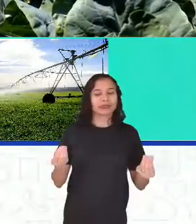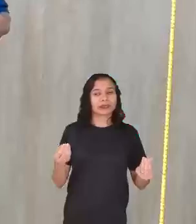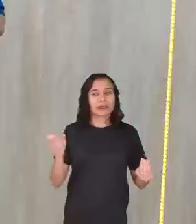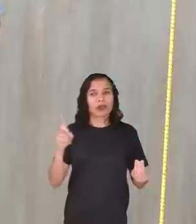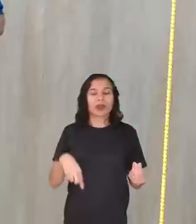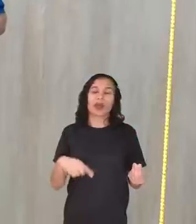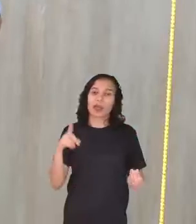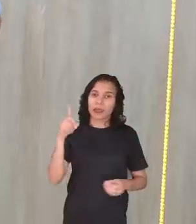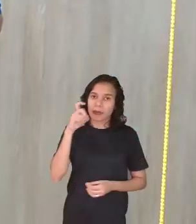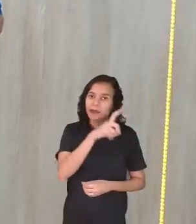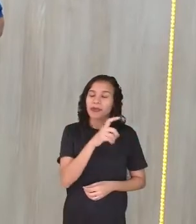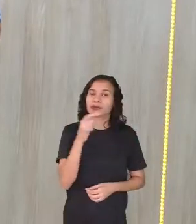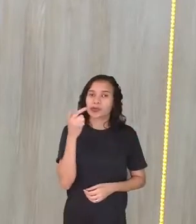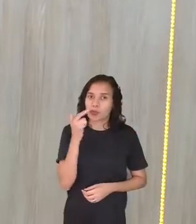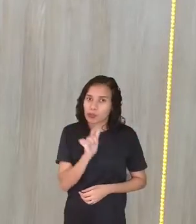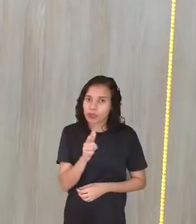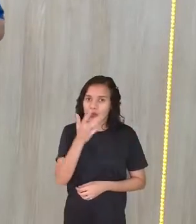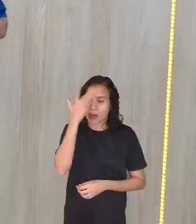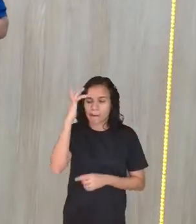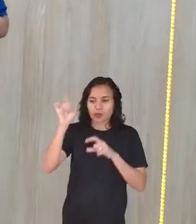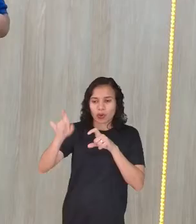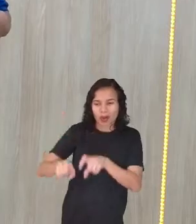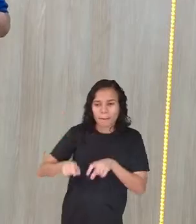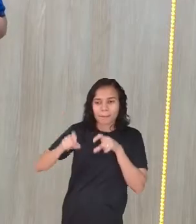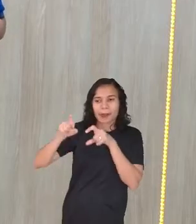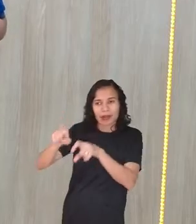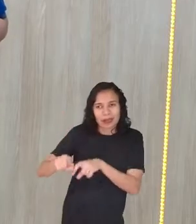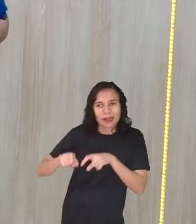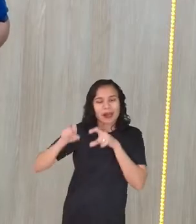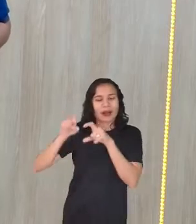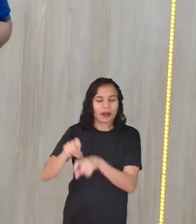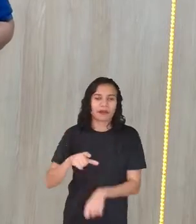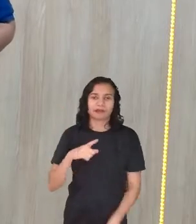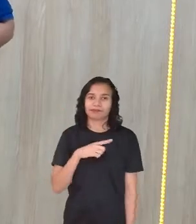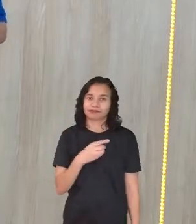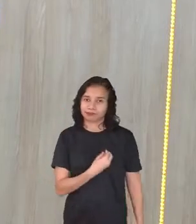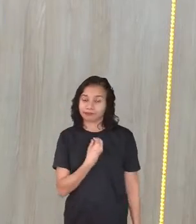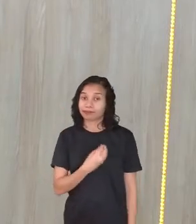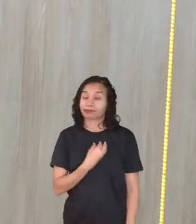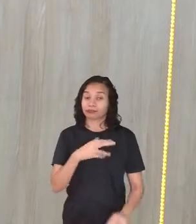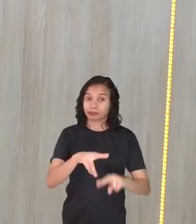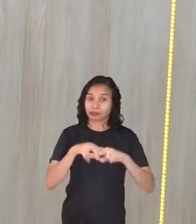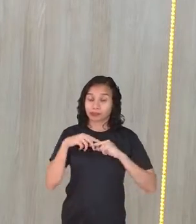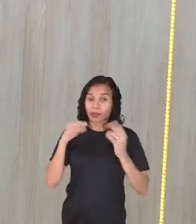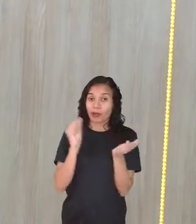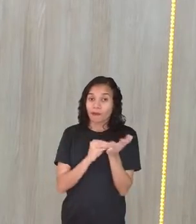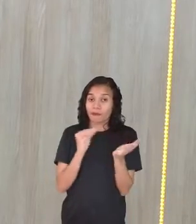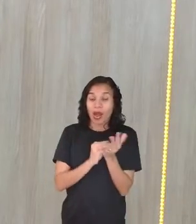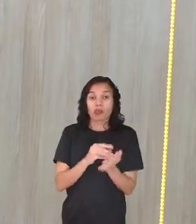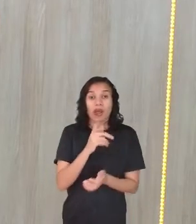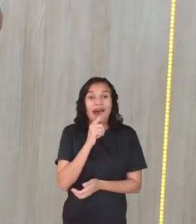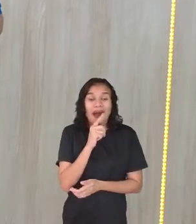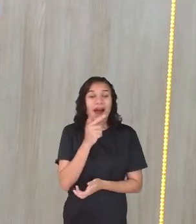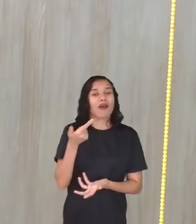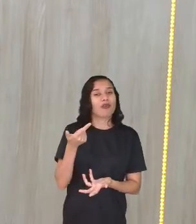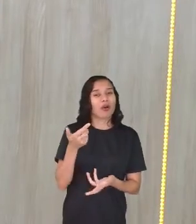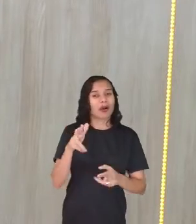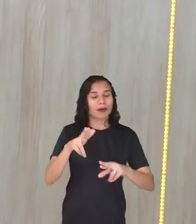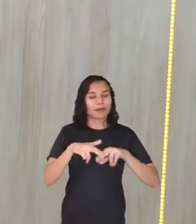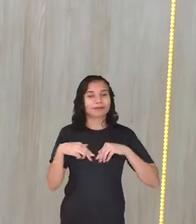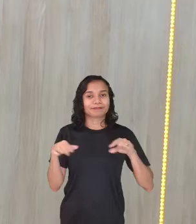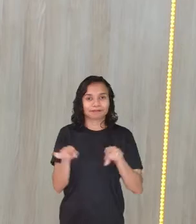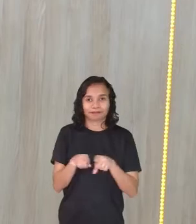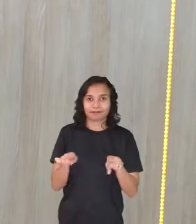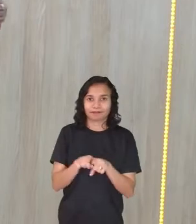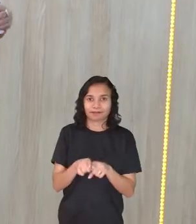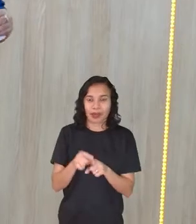mesmo do agricultor, né, tirar o seu sustento. Por quê? Porque a falta de água é muito grande e a questão aí